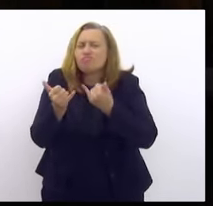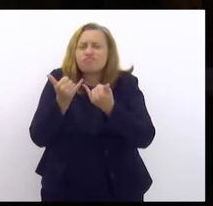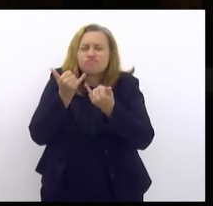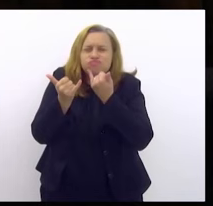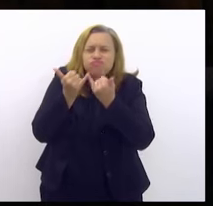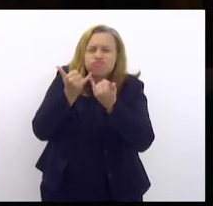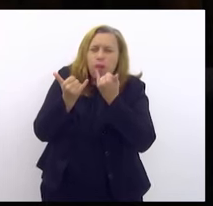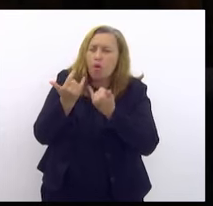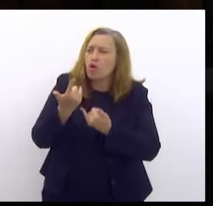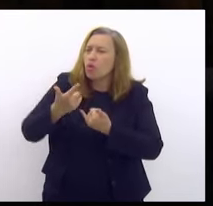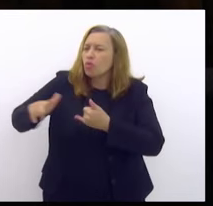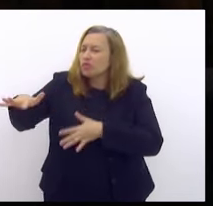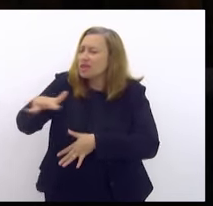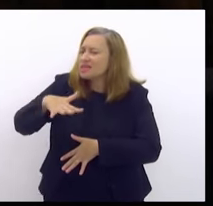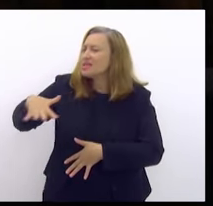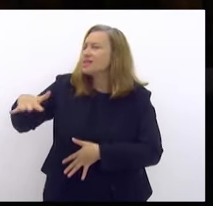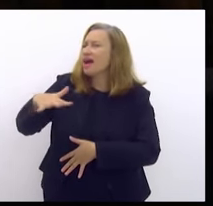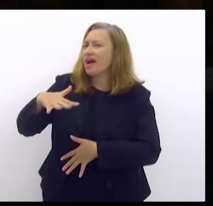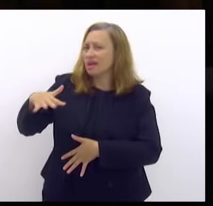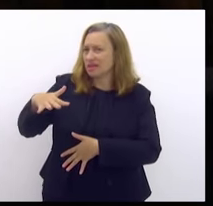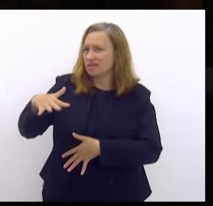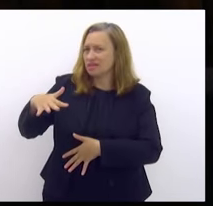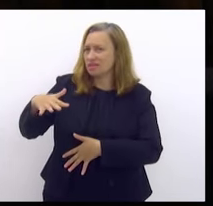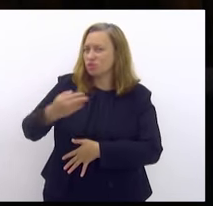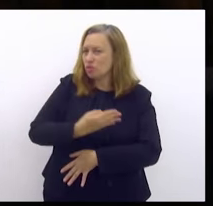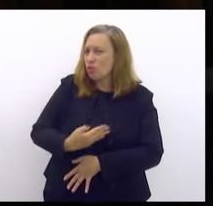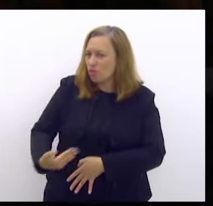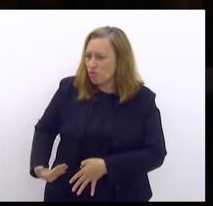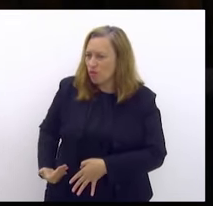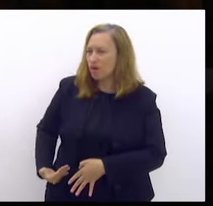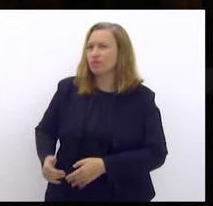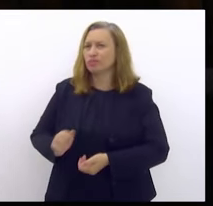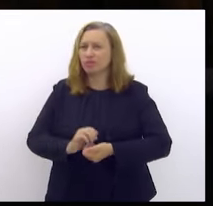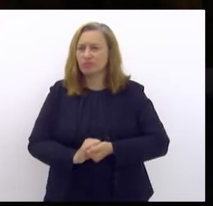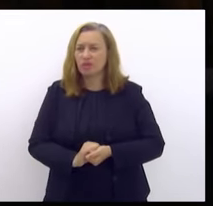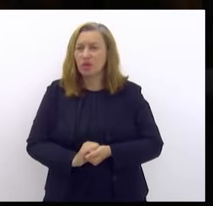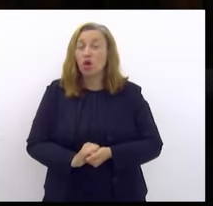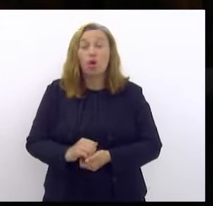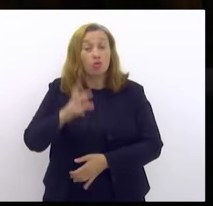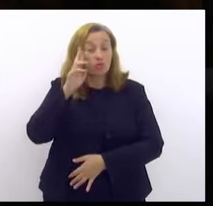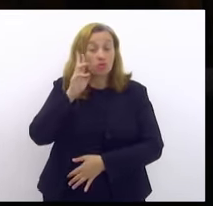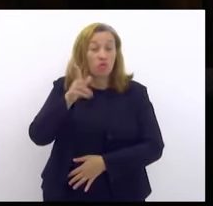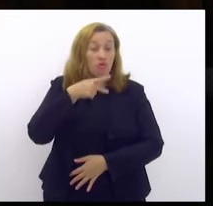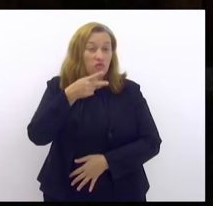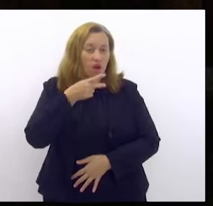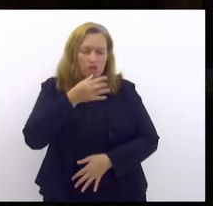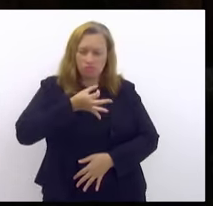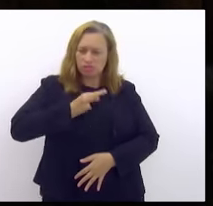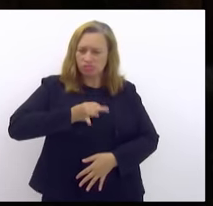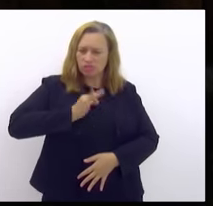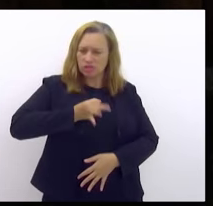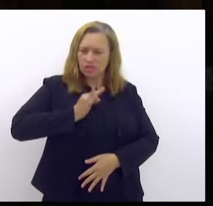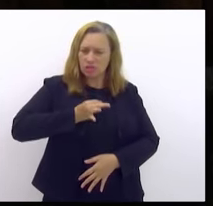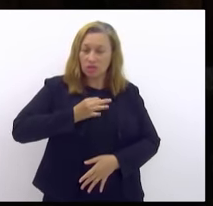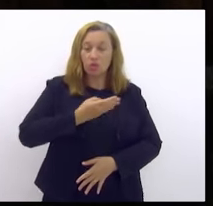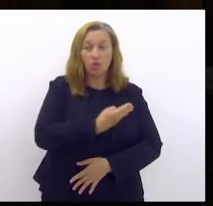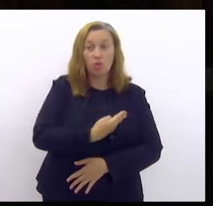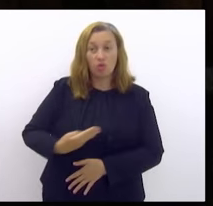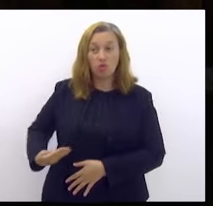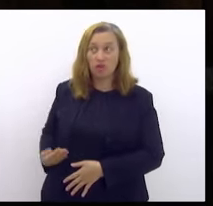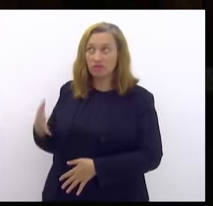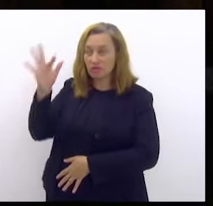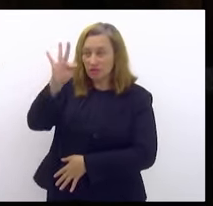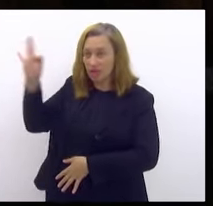federativos. Vossa Excelência cita com muita propriedade o fato de que o atual governo